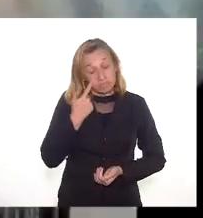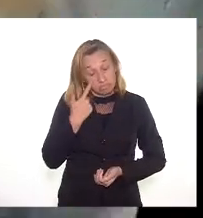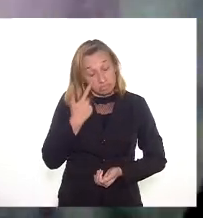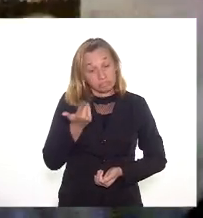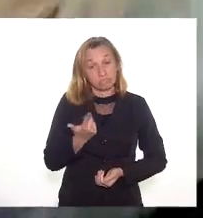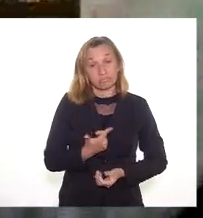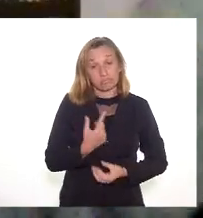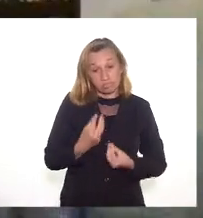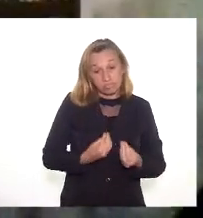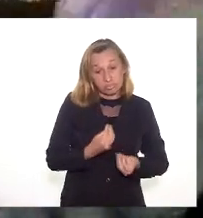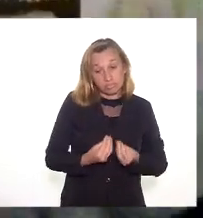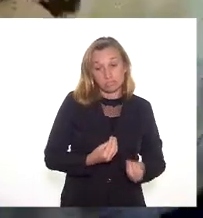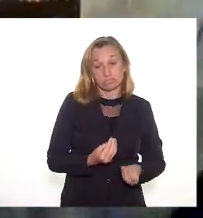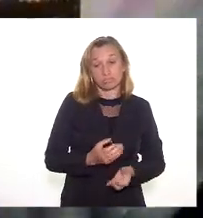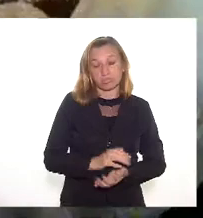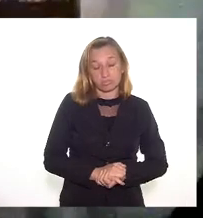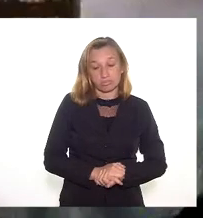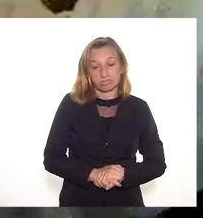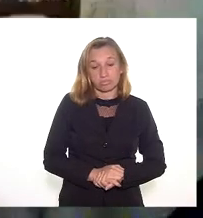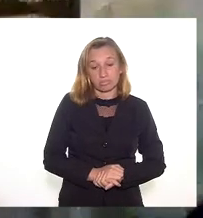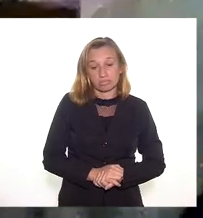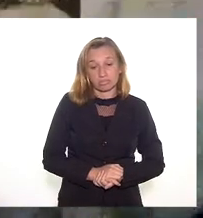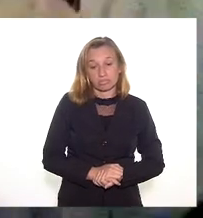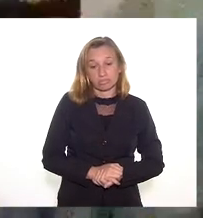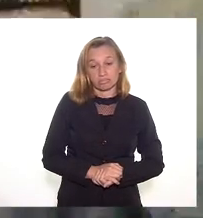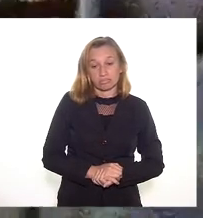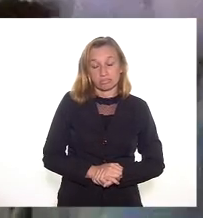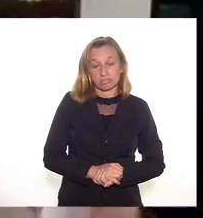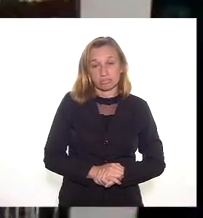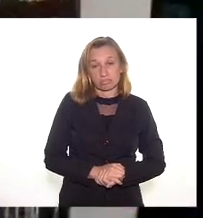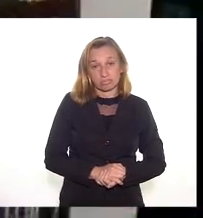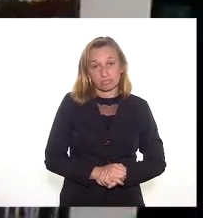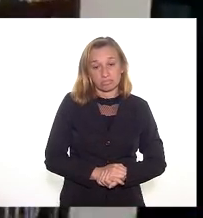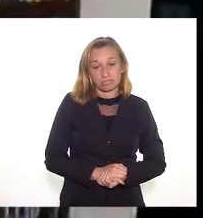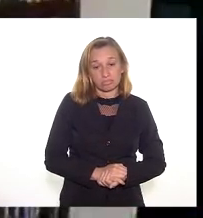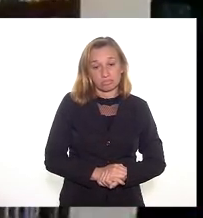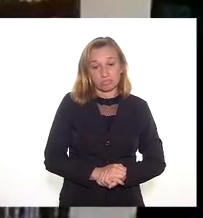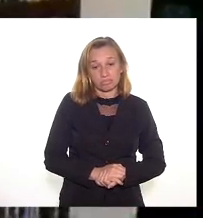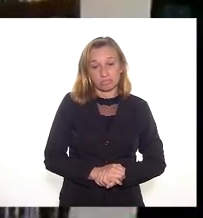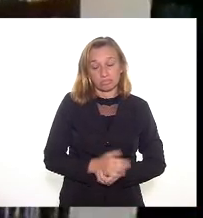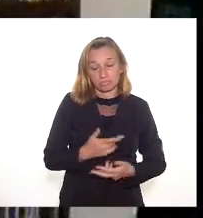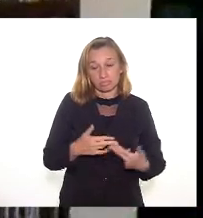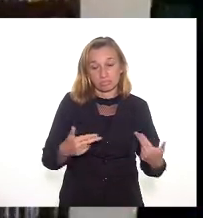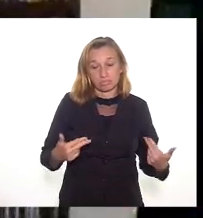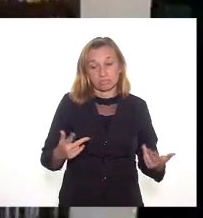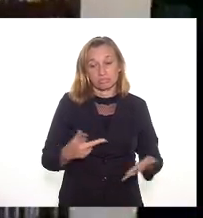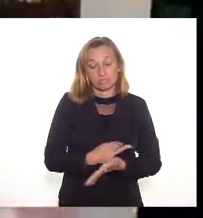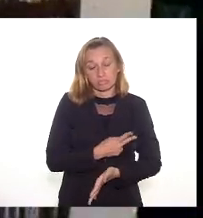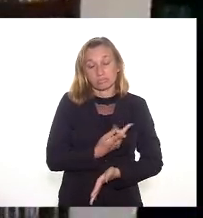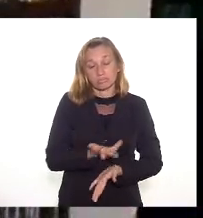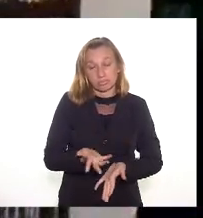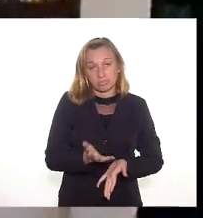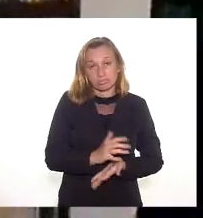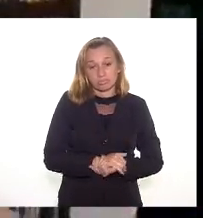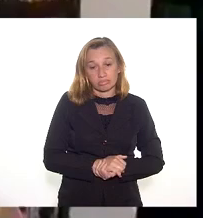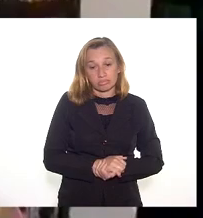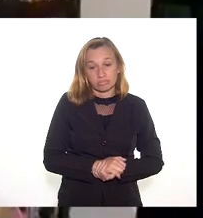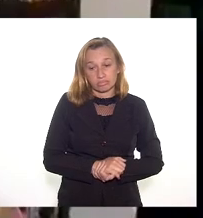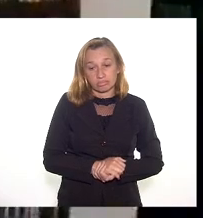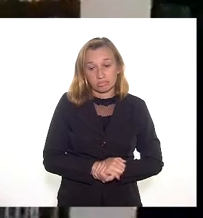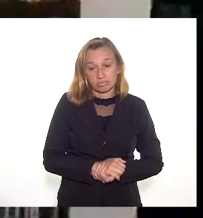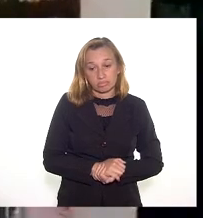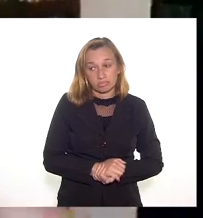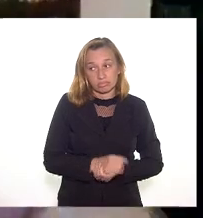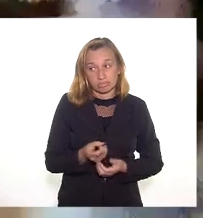como que esta como que as providências evadas de